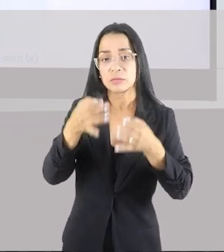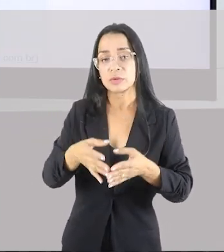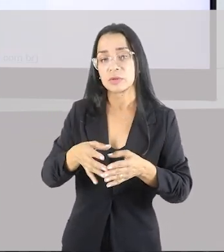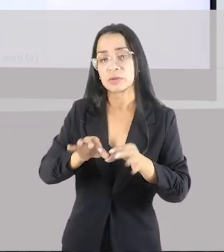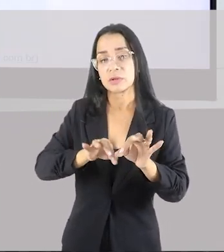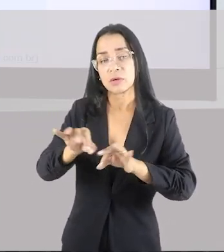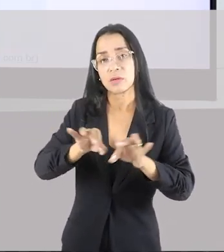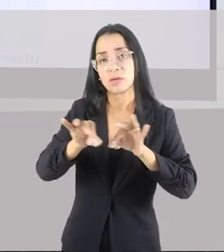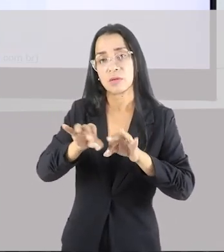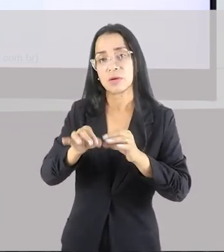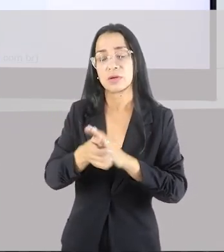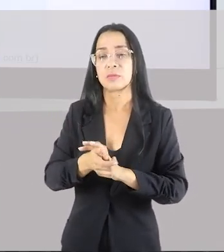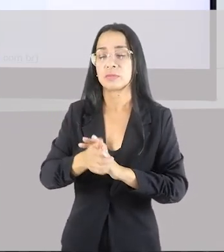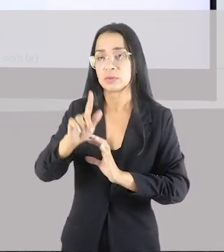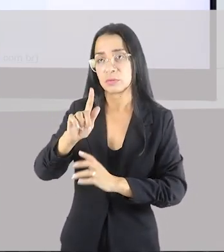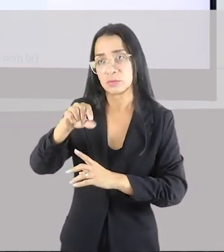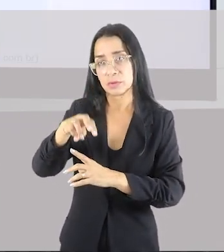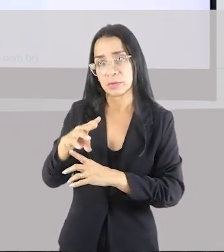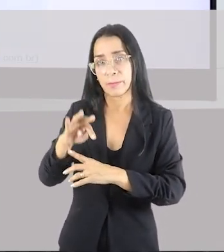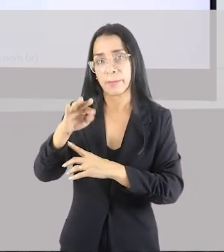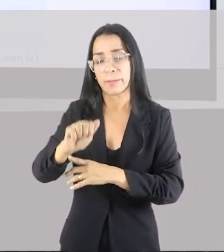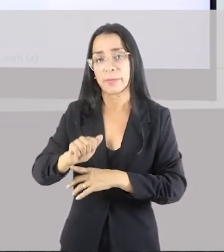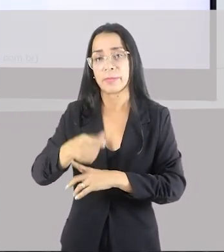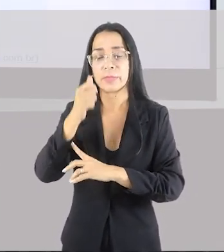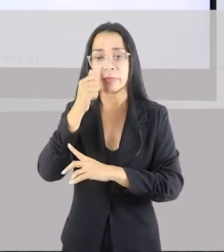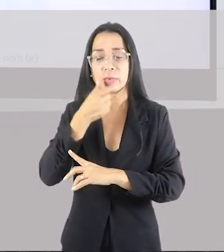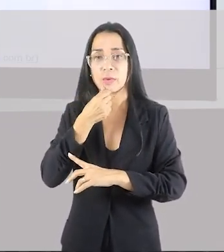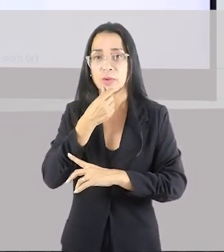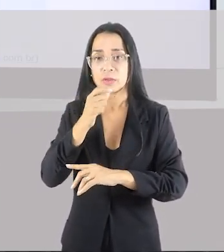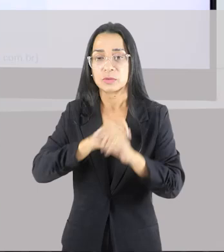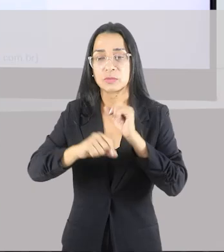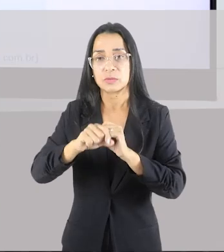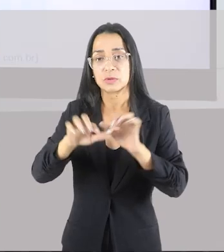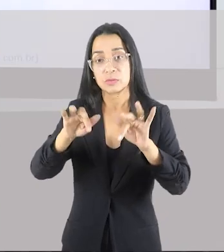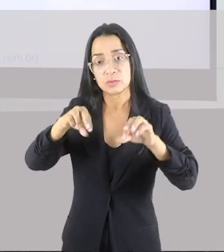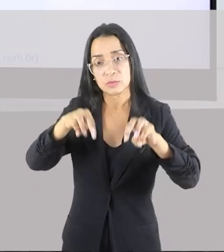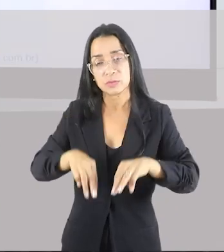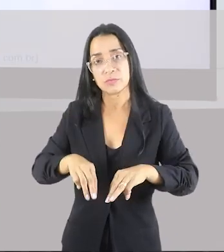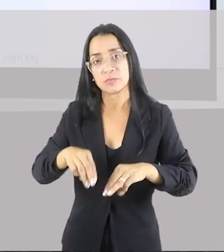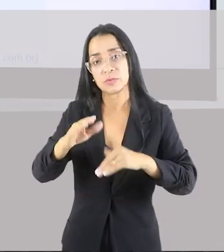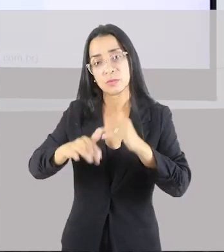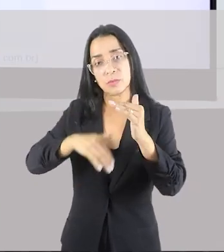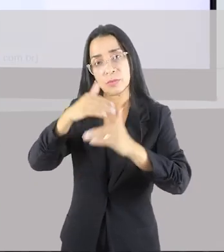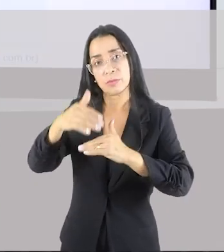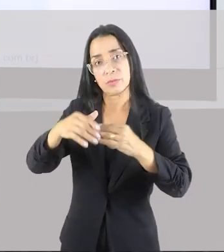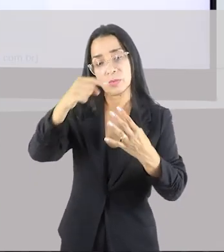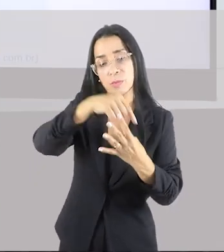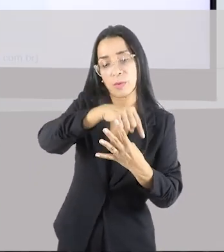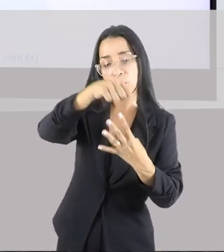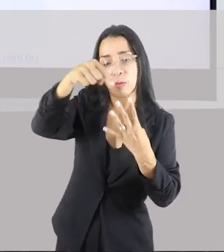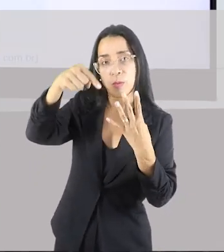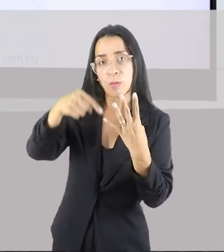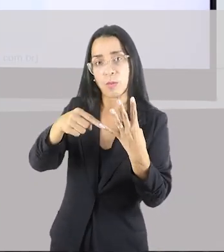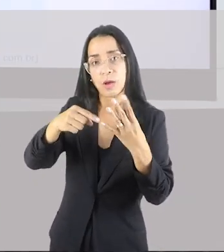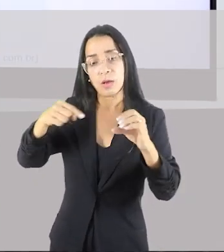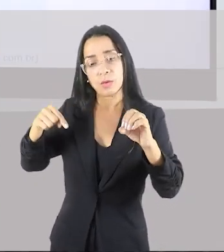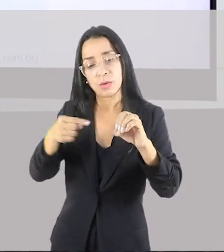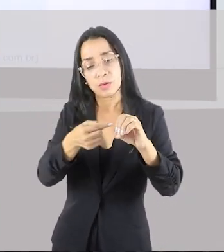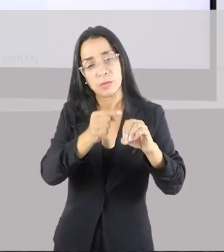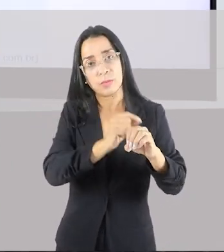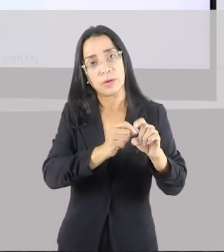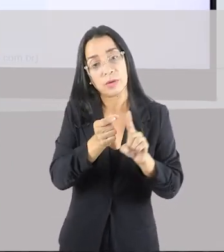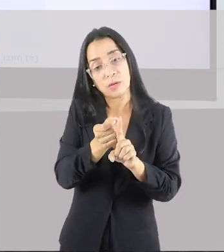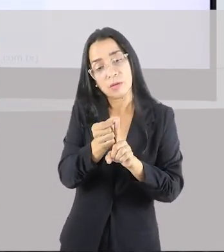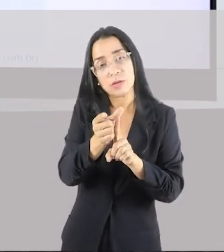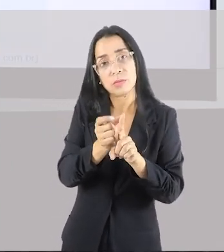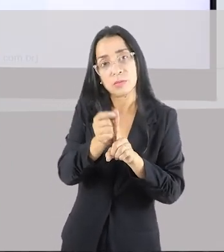do gameta masculino, no fim do processo, formava-se 4 espermatozoides, certo? No caso